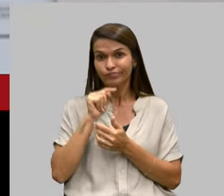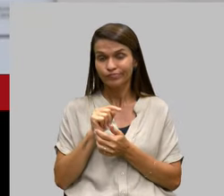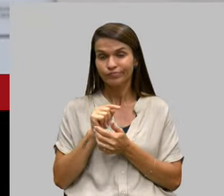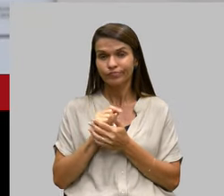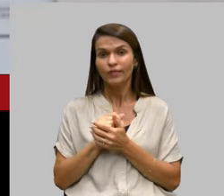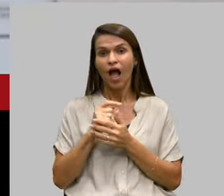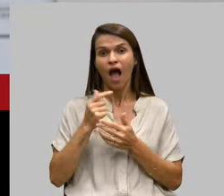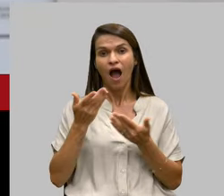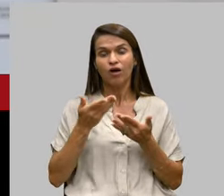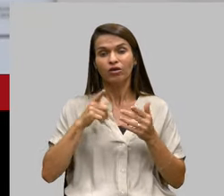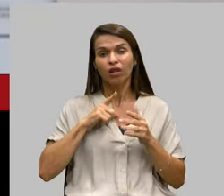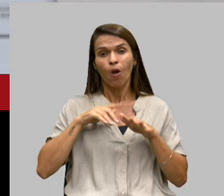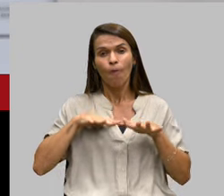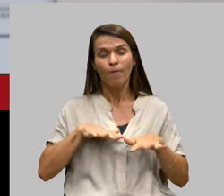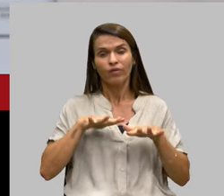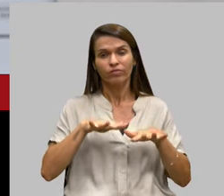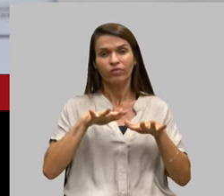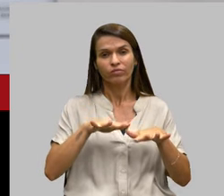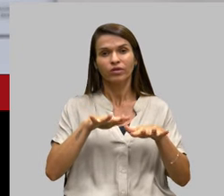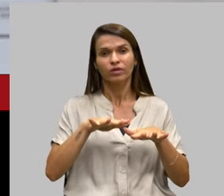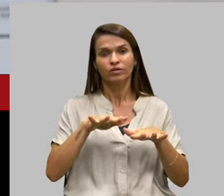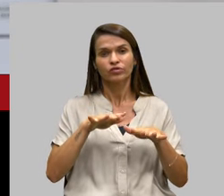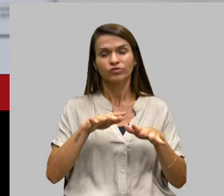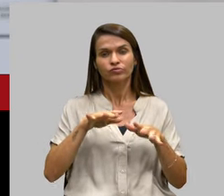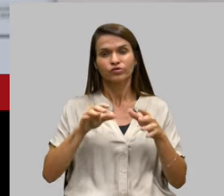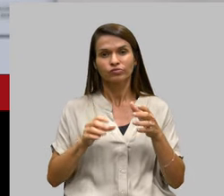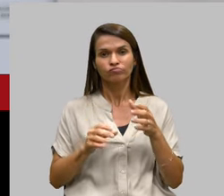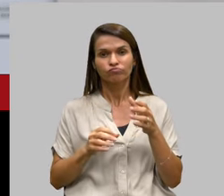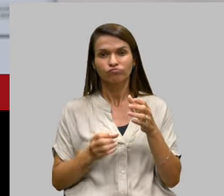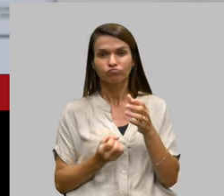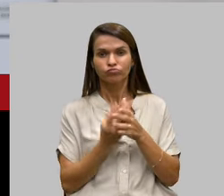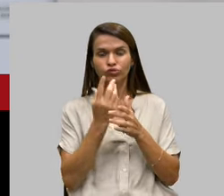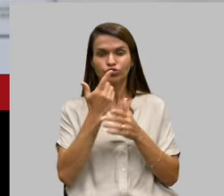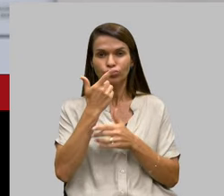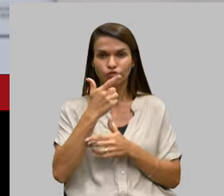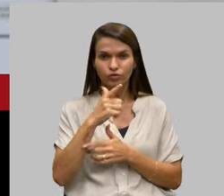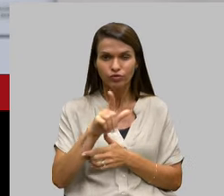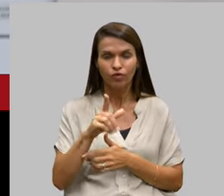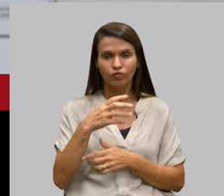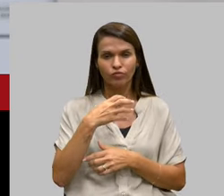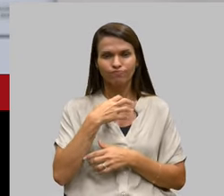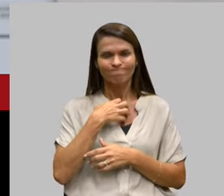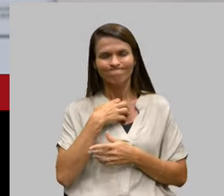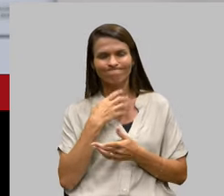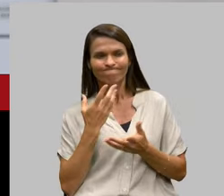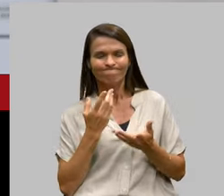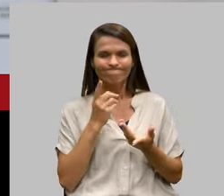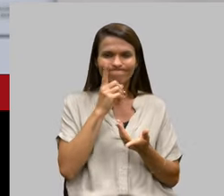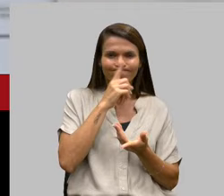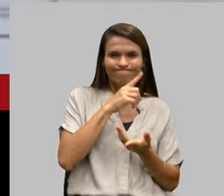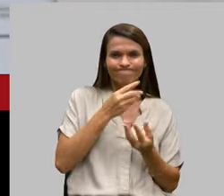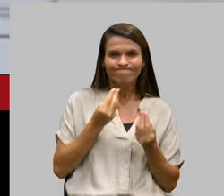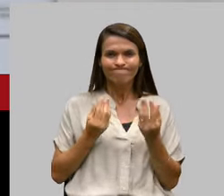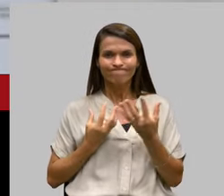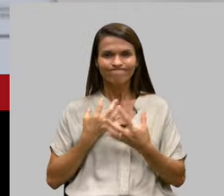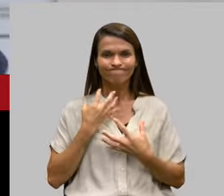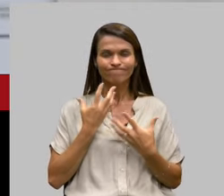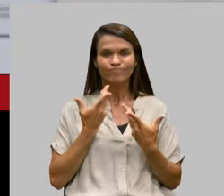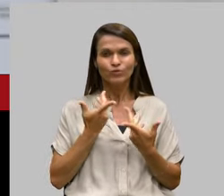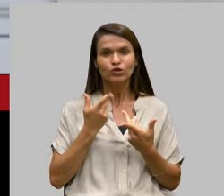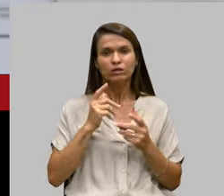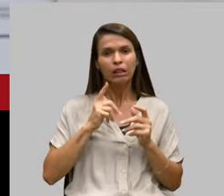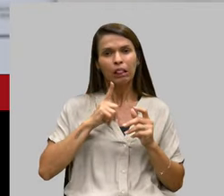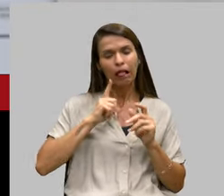um movimento de reunificação de uma forma deturpada porque eu tô dizendo que você tem competência mas